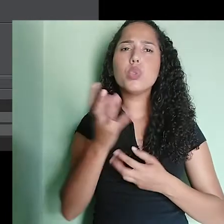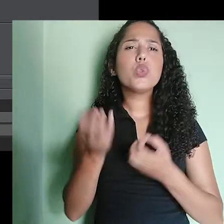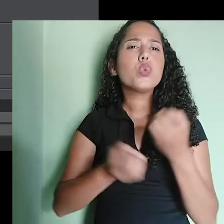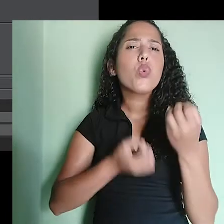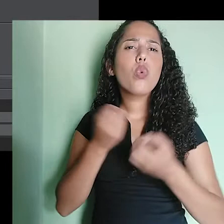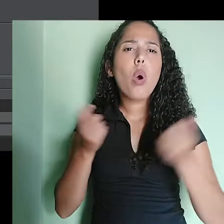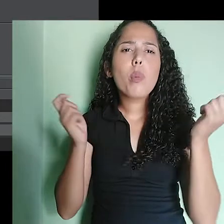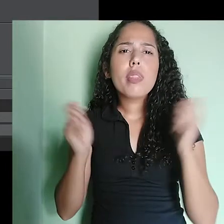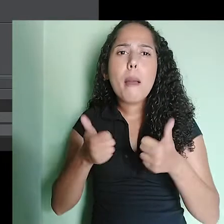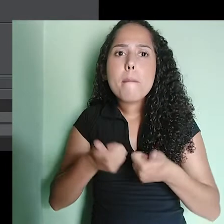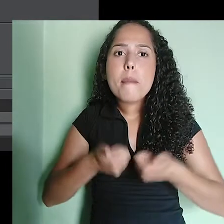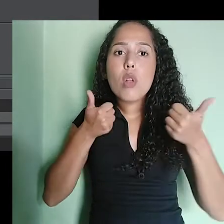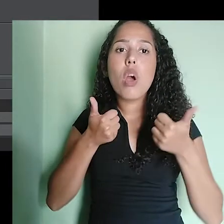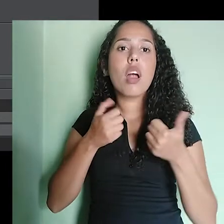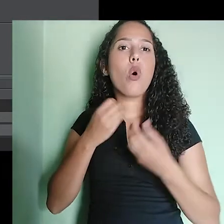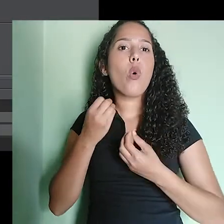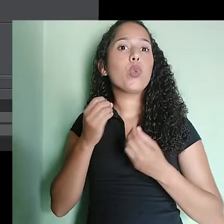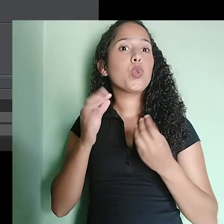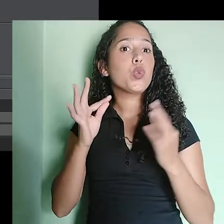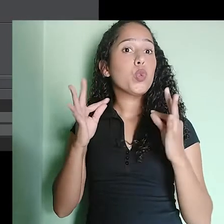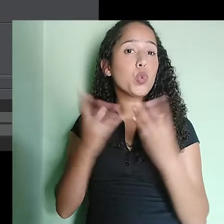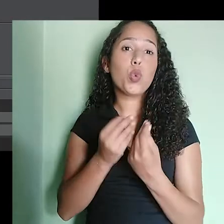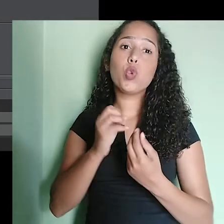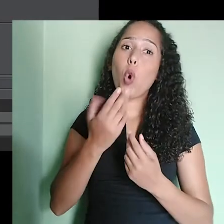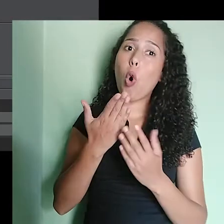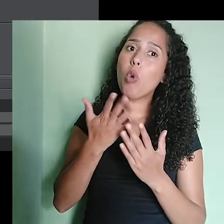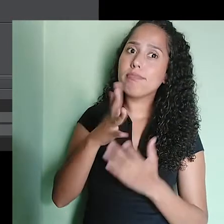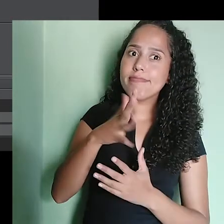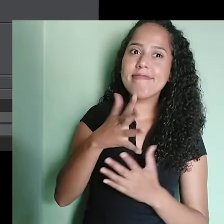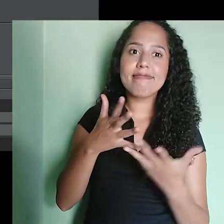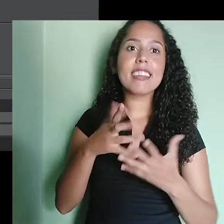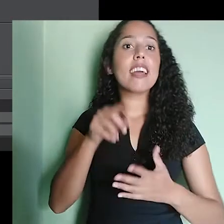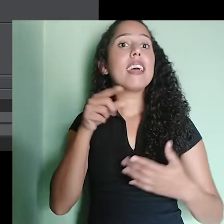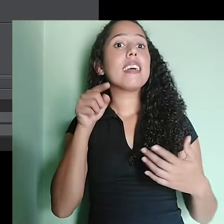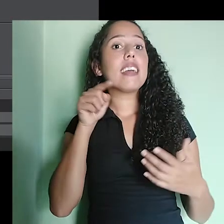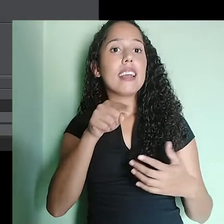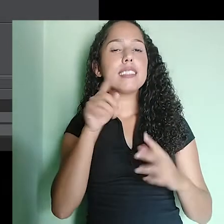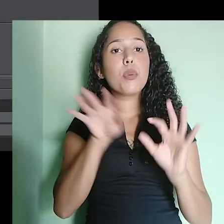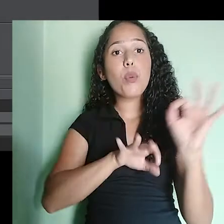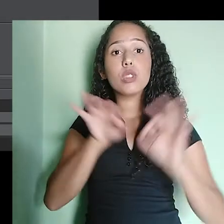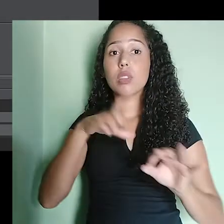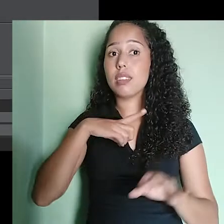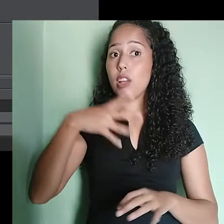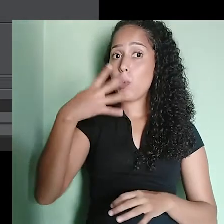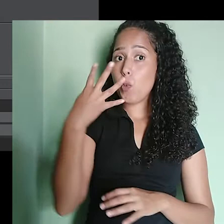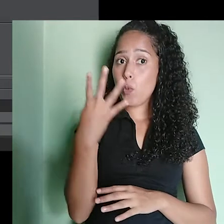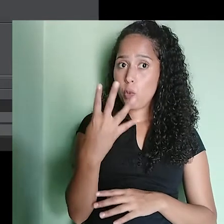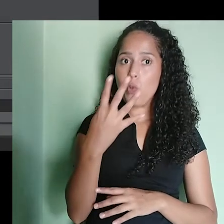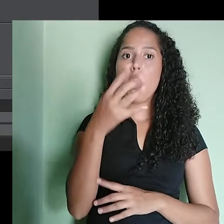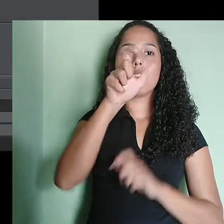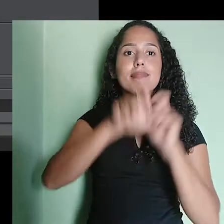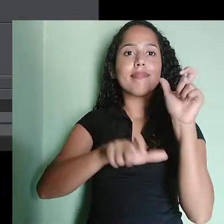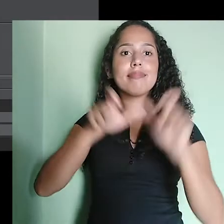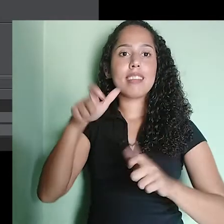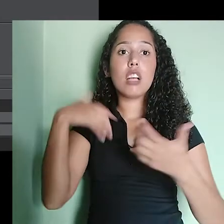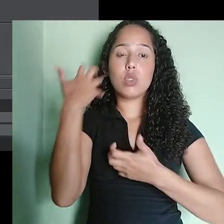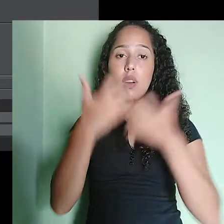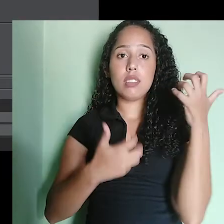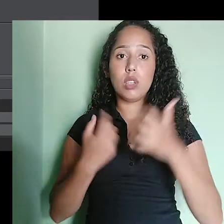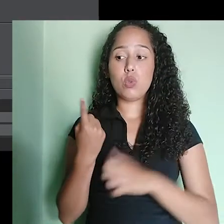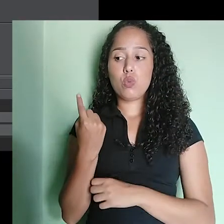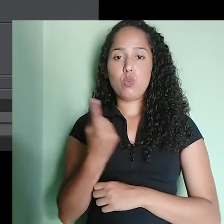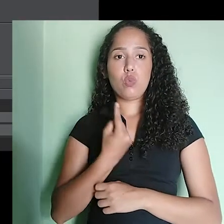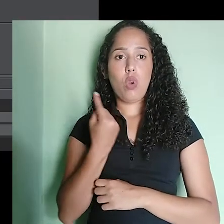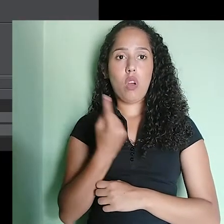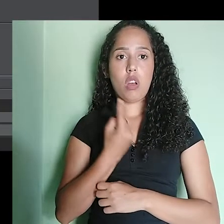melhorar parcialmente ou totalmente esse problema. Nesse projeto, eu tenho 4 pessoas cantando, um